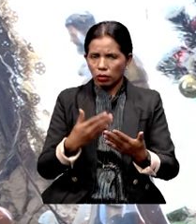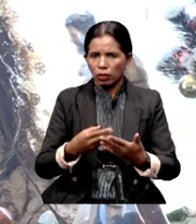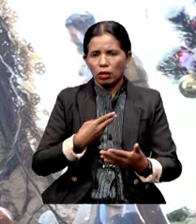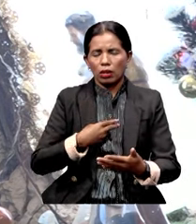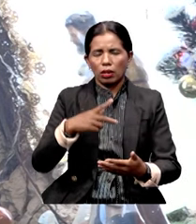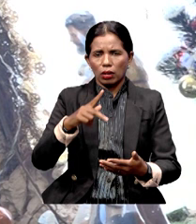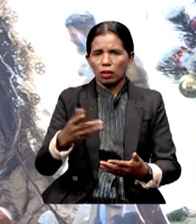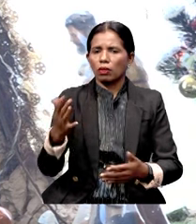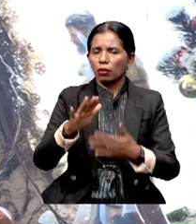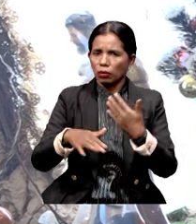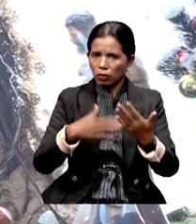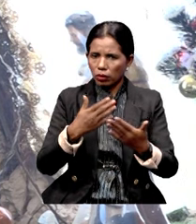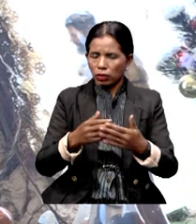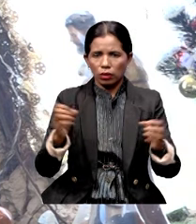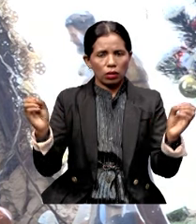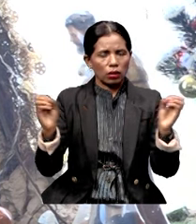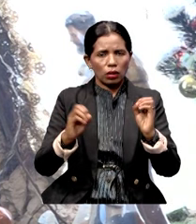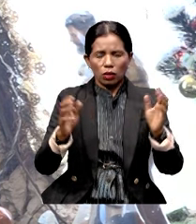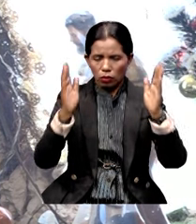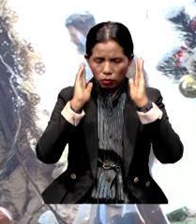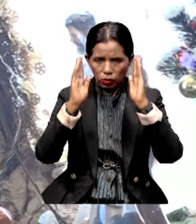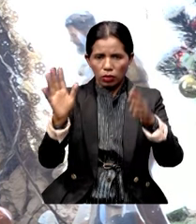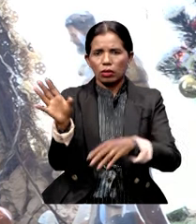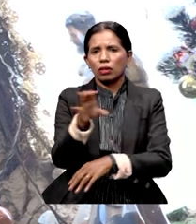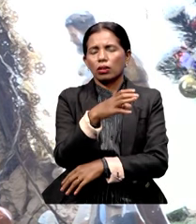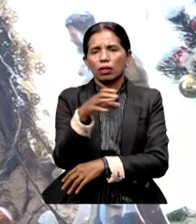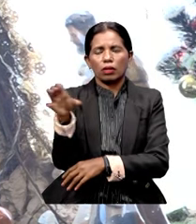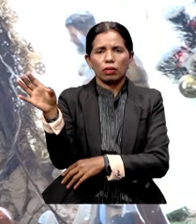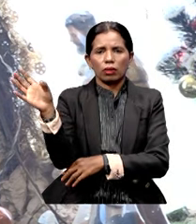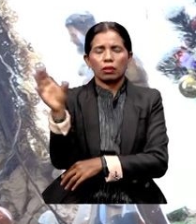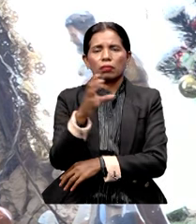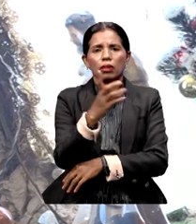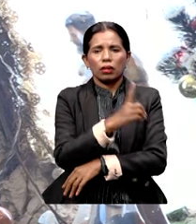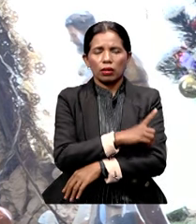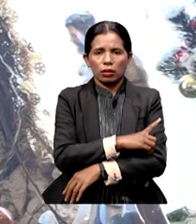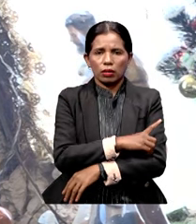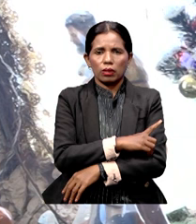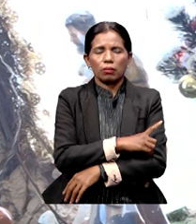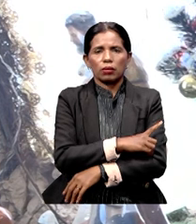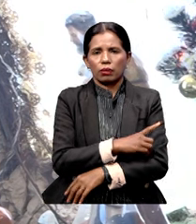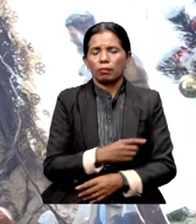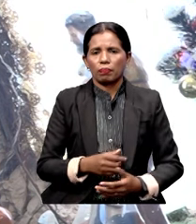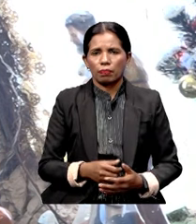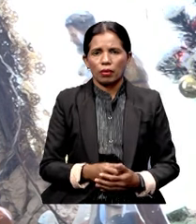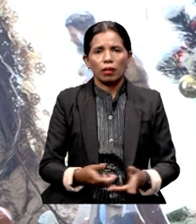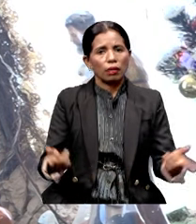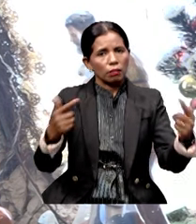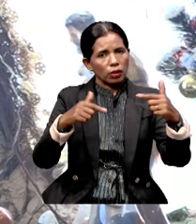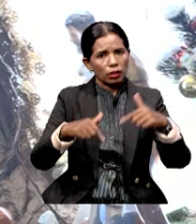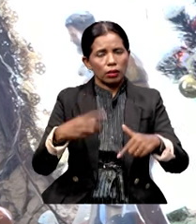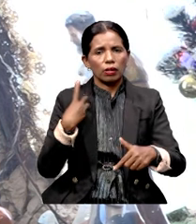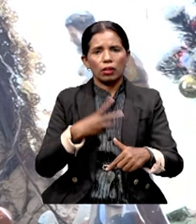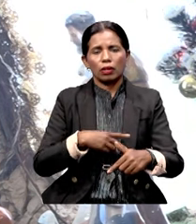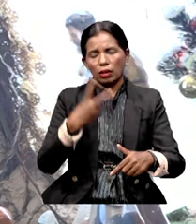ne, sei la fo sentido ba celebração natalnia. Ma ita ba reflecte